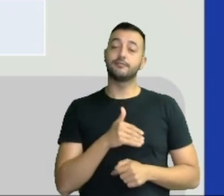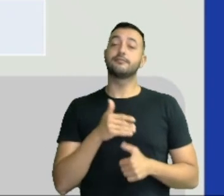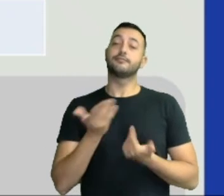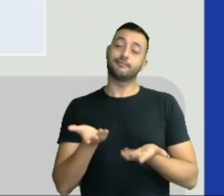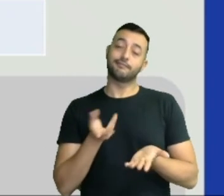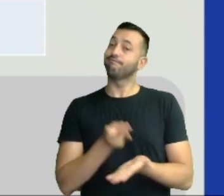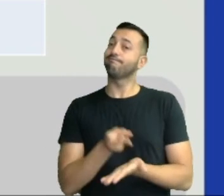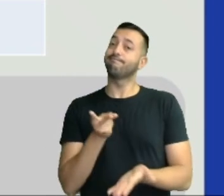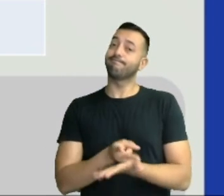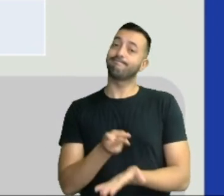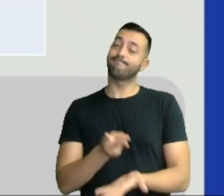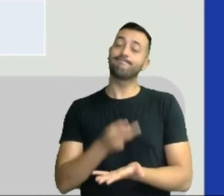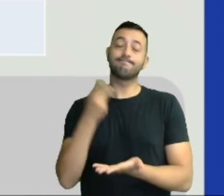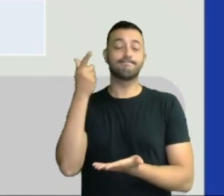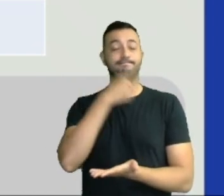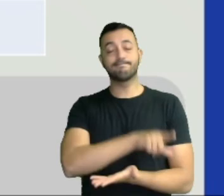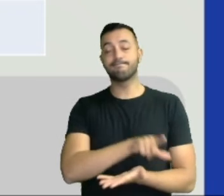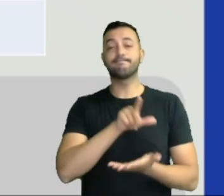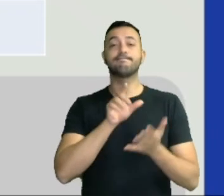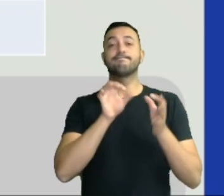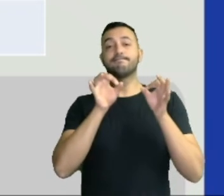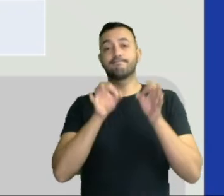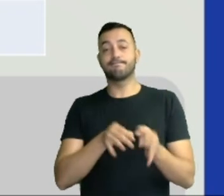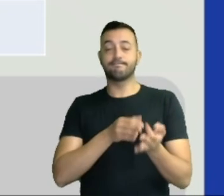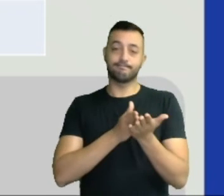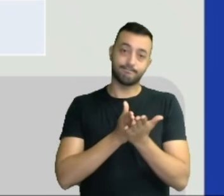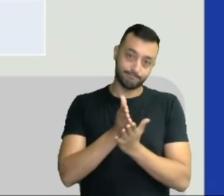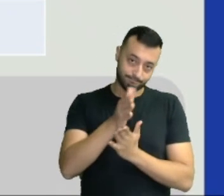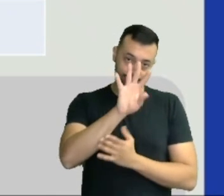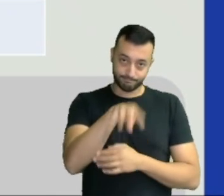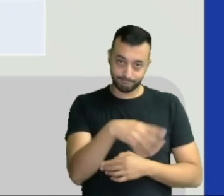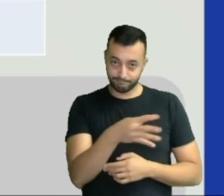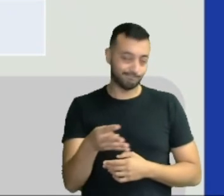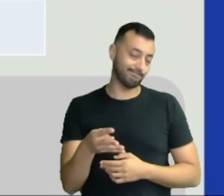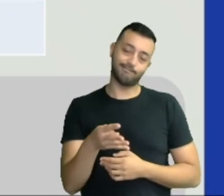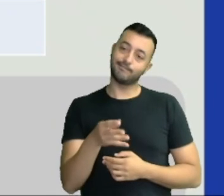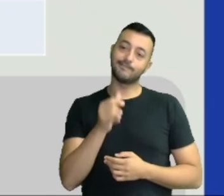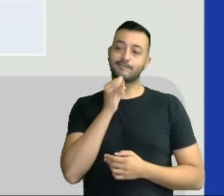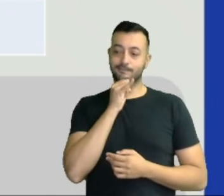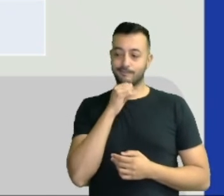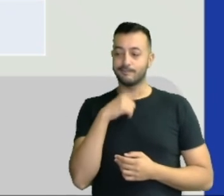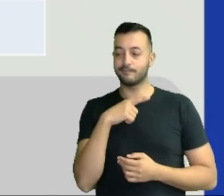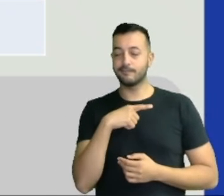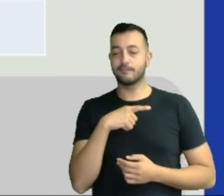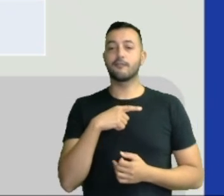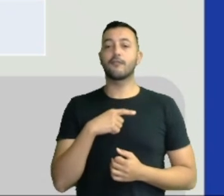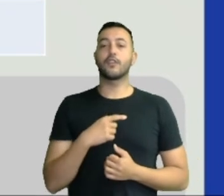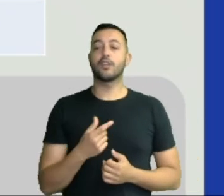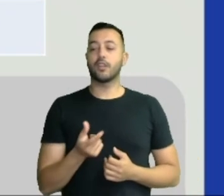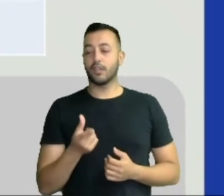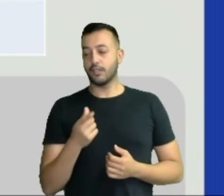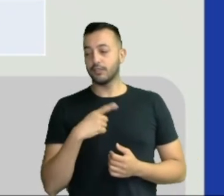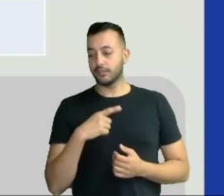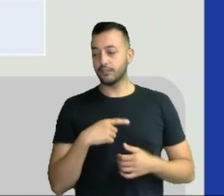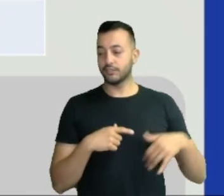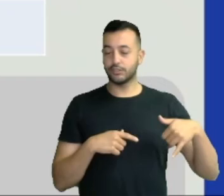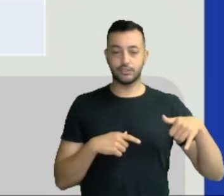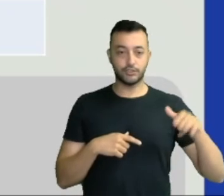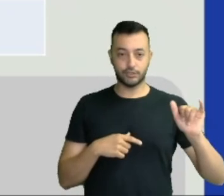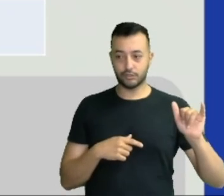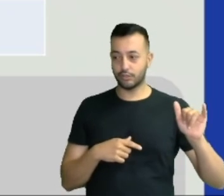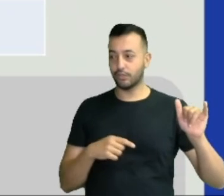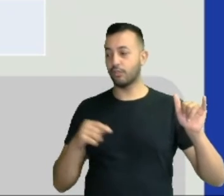nem sempre vai conseguir seguir aquela tabela. Então, por isso que eu trouxe o exemplo. Yo me voy, tú